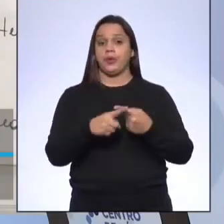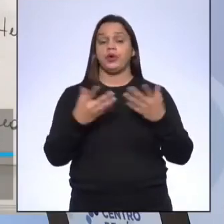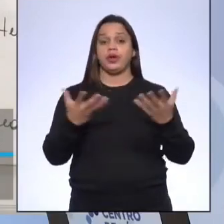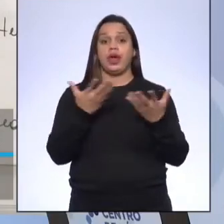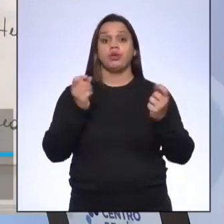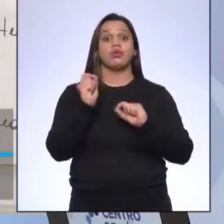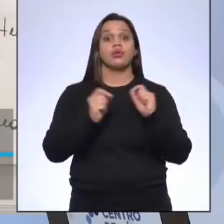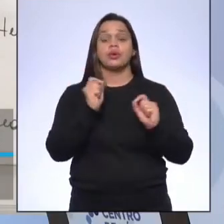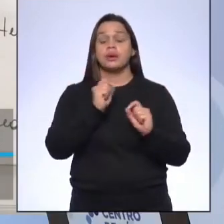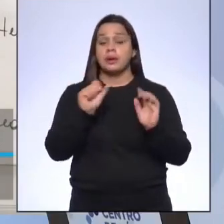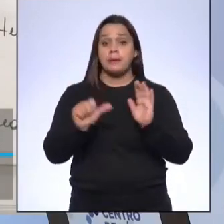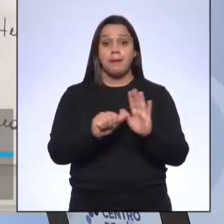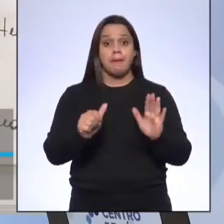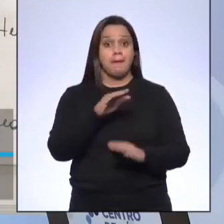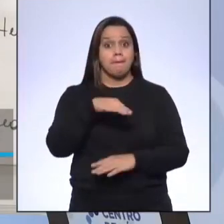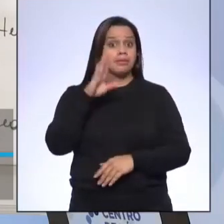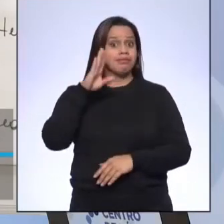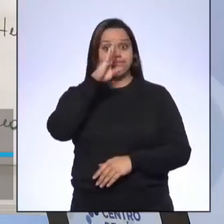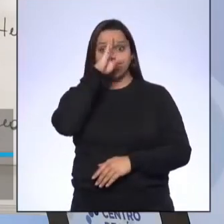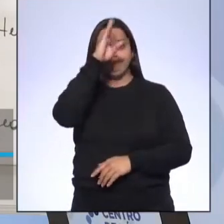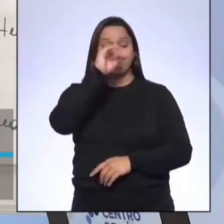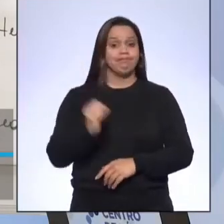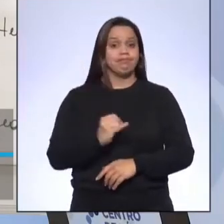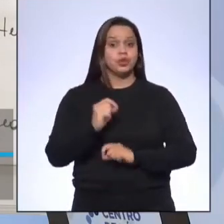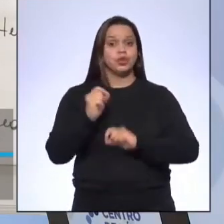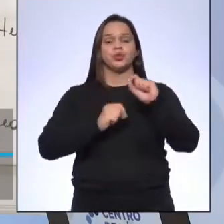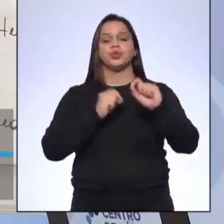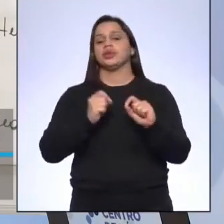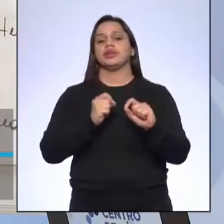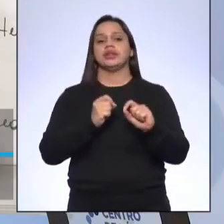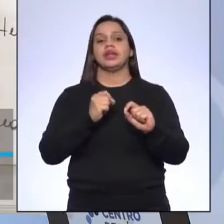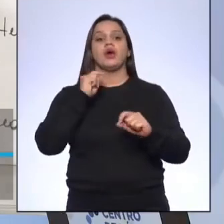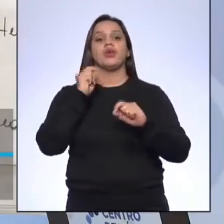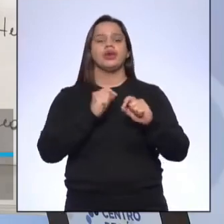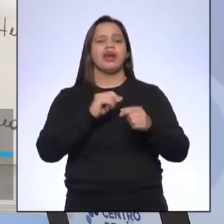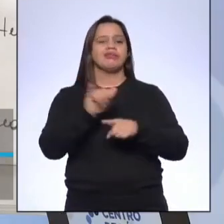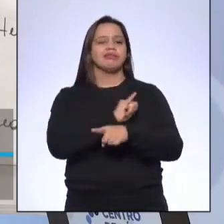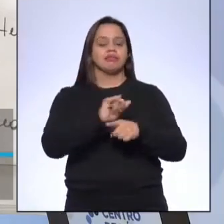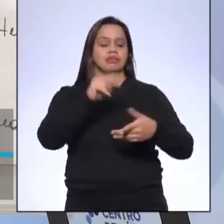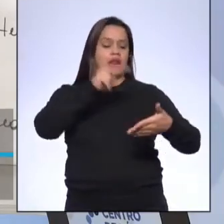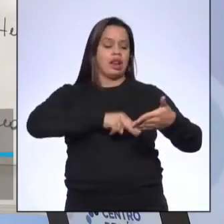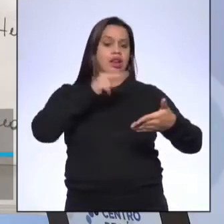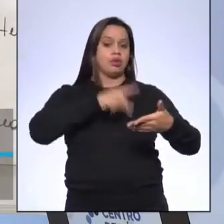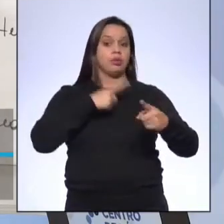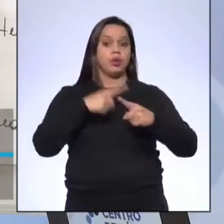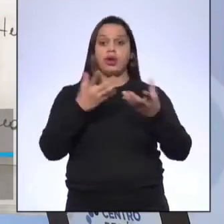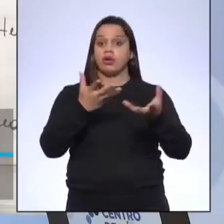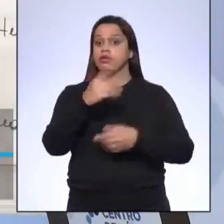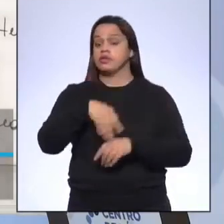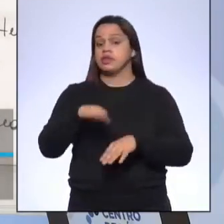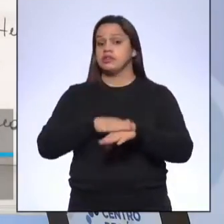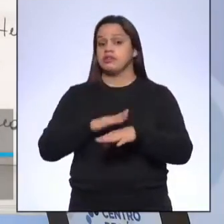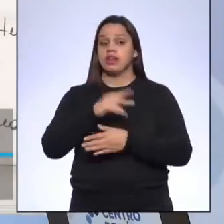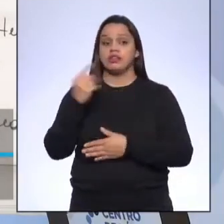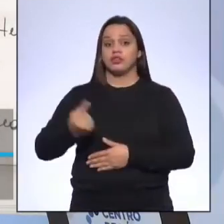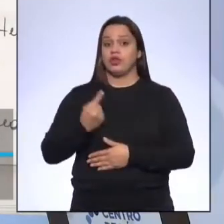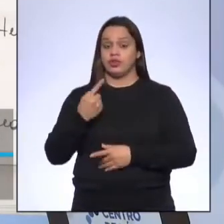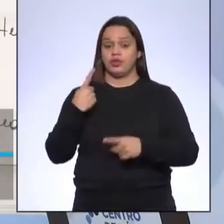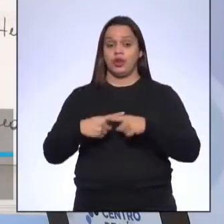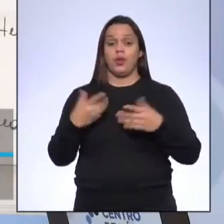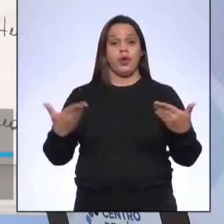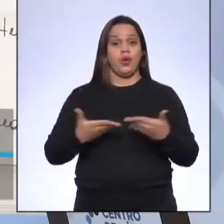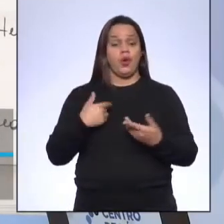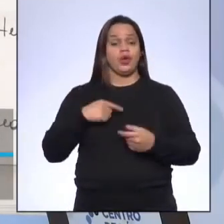leitura, para que você tenha autonomia de estudar sozinhos. Então, eu pensando como vocês, eu separei algumas